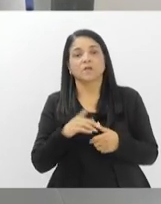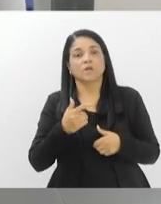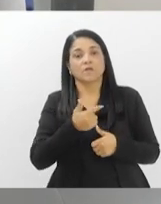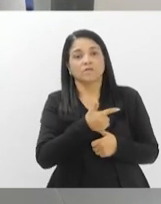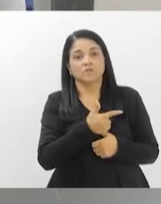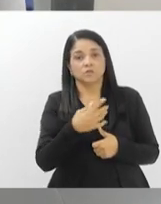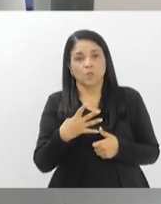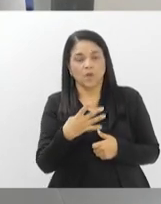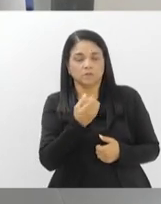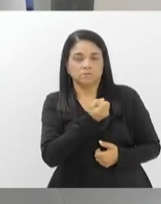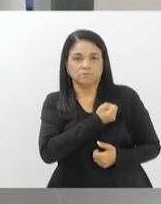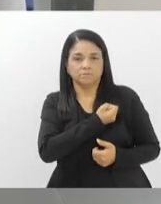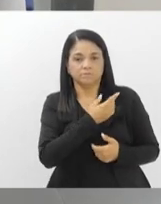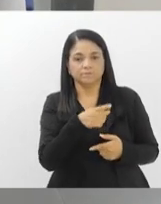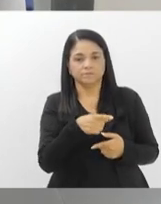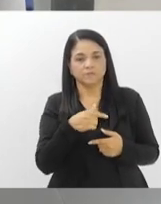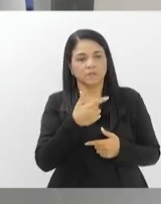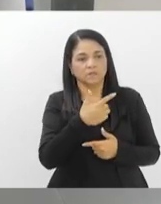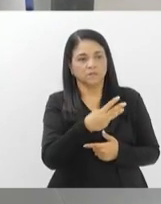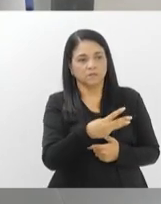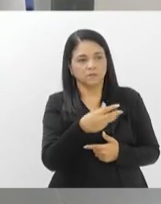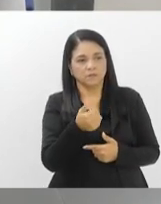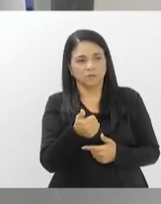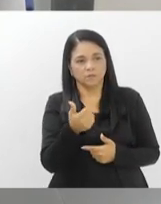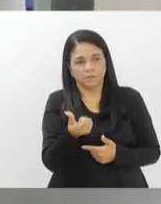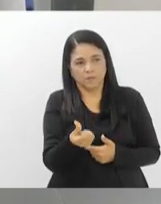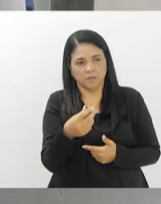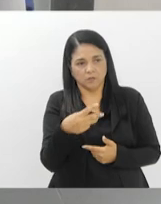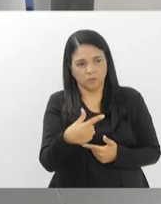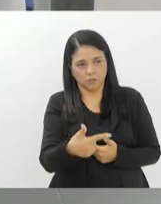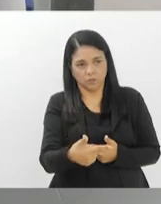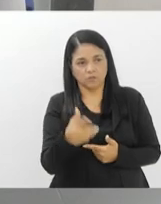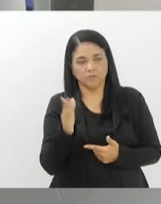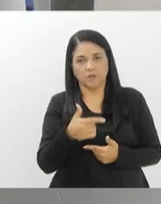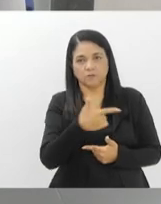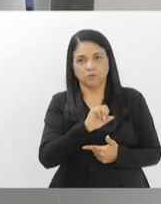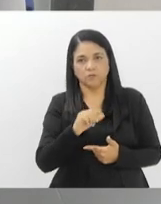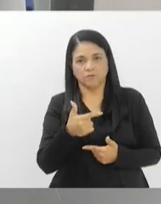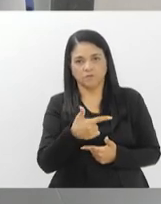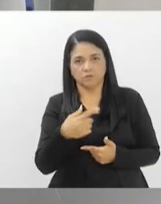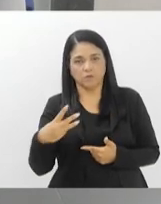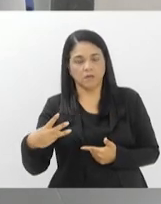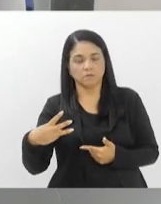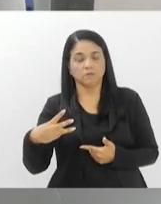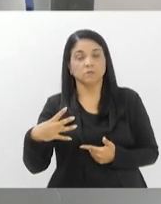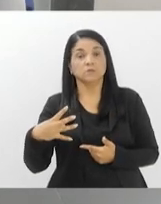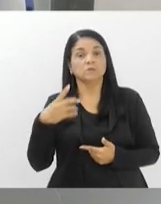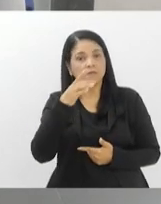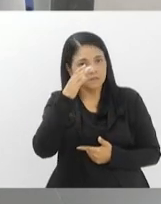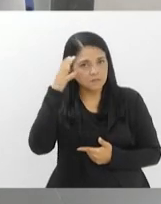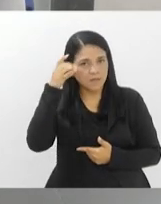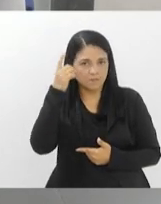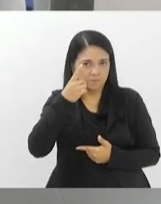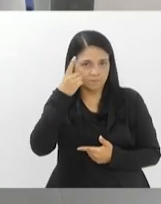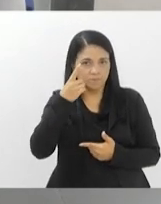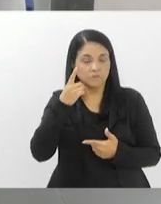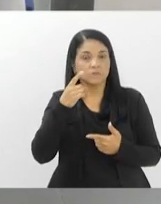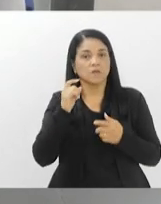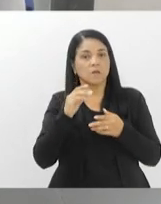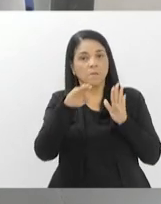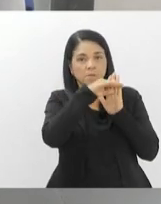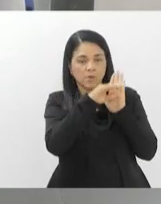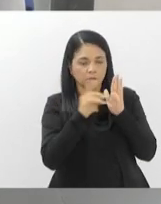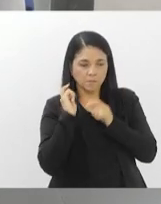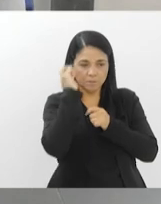24 da pauta. Projeto de lei 3162 de 24, de autoria da deputada Célia Jordão, que dispõe sobre o programa de apoio ao pescador artesanal do estado do